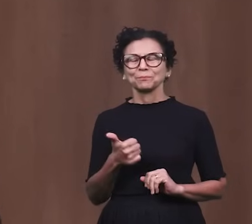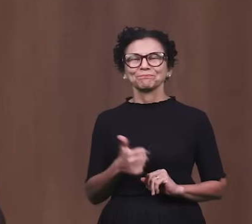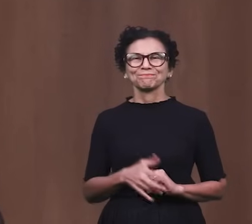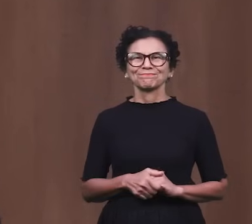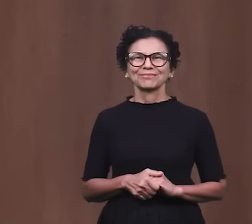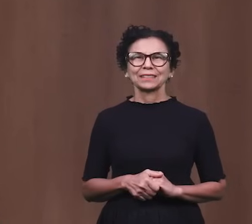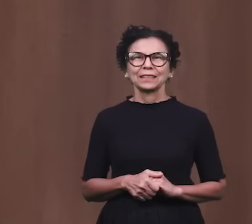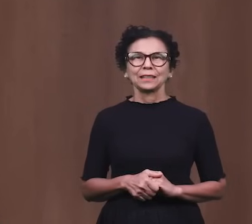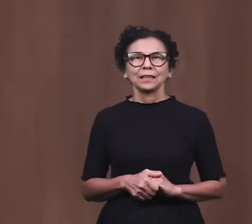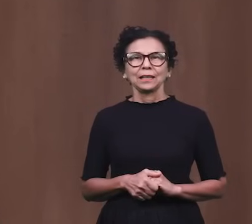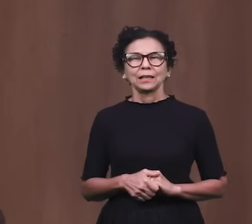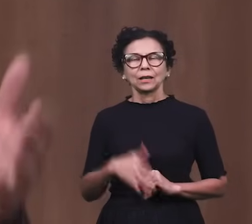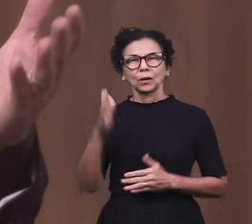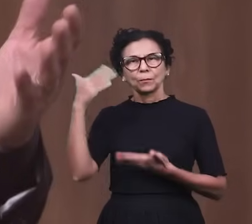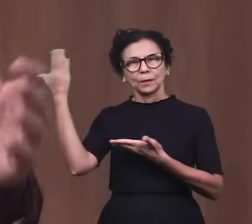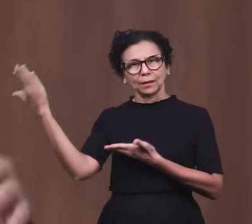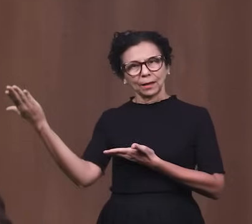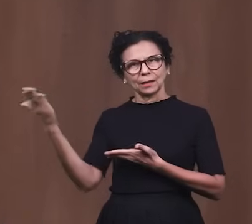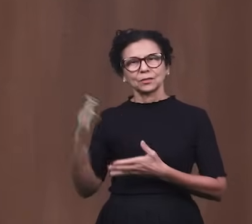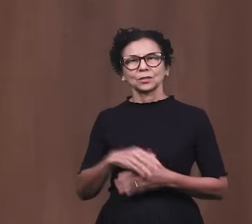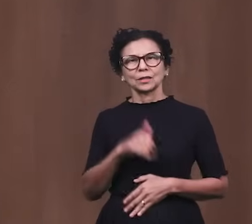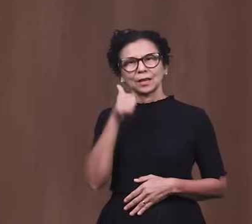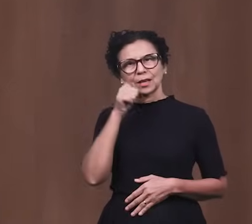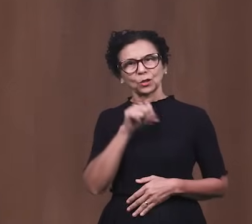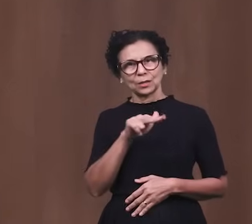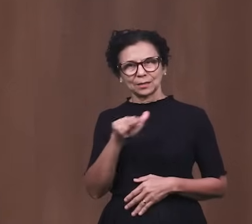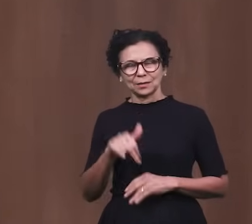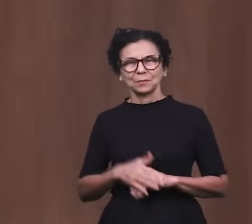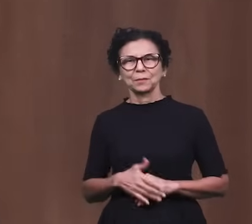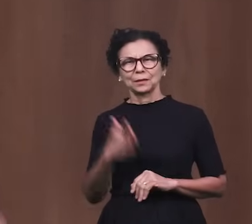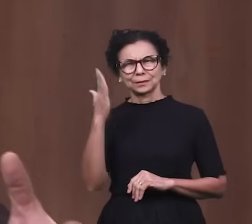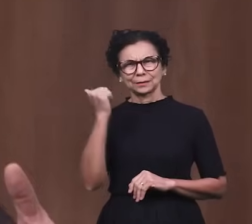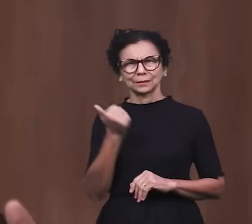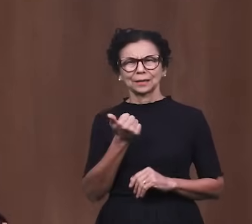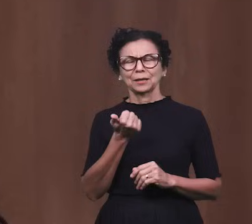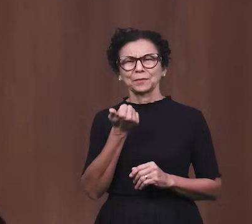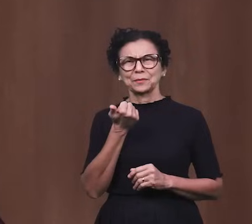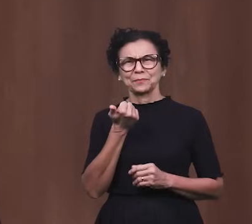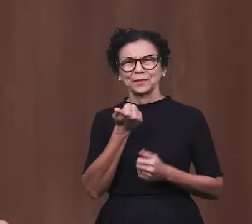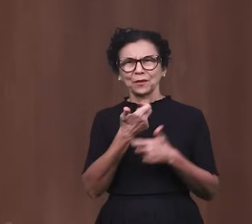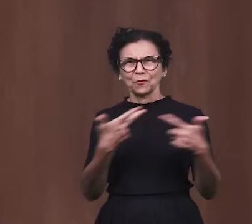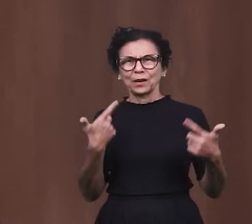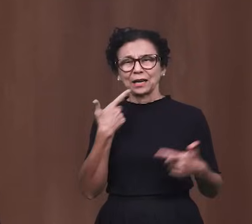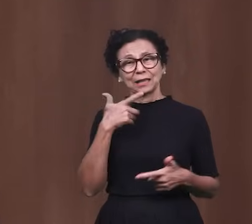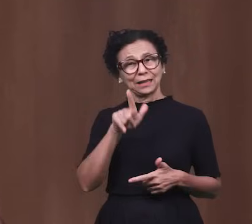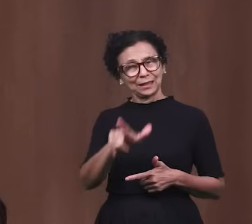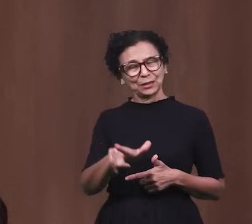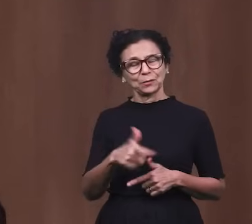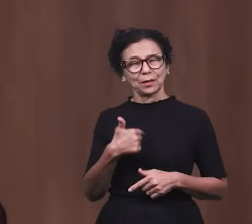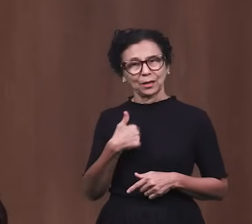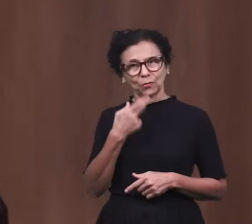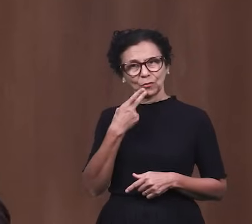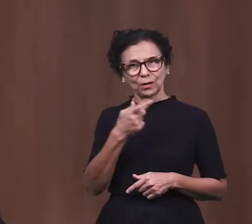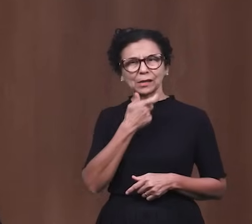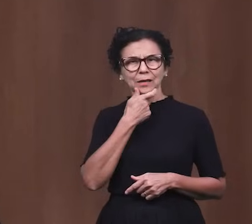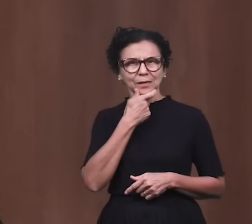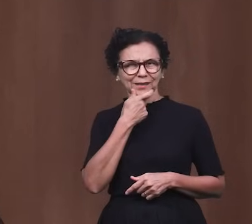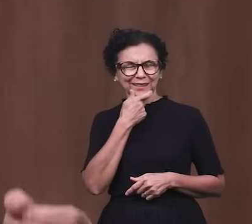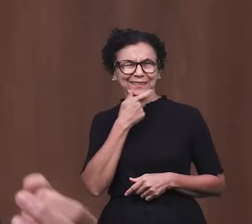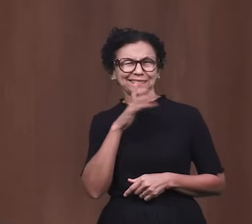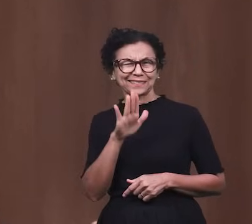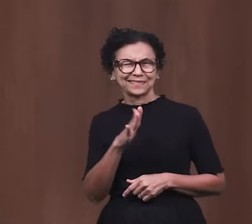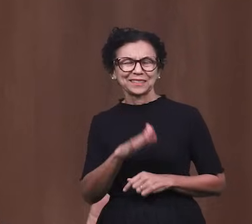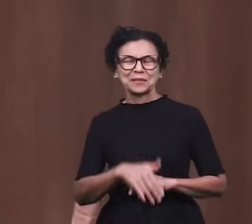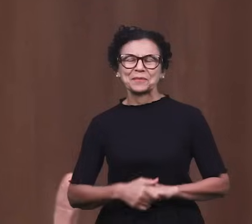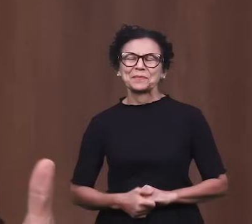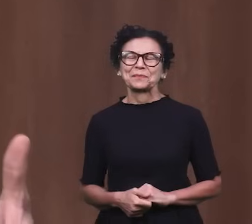lá. Até em homenagem à nossa irmã que fala algumas línguas, vou falar inglês um pouco também aqui, mas não é muito não, podem ficar tranquilos.